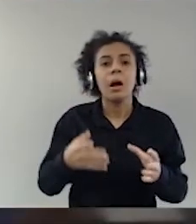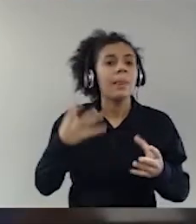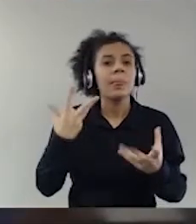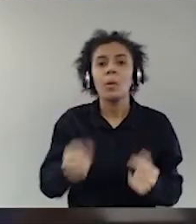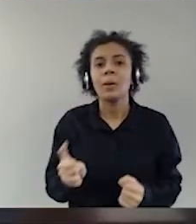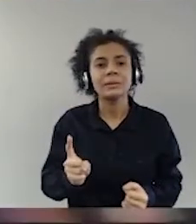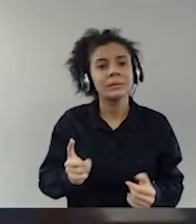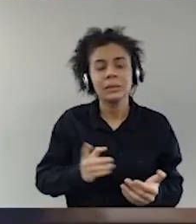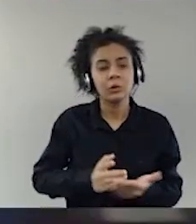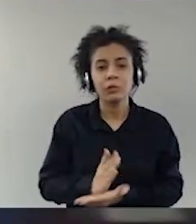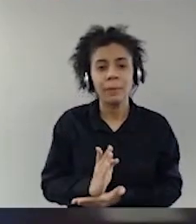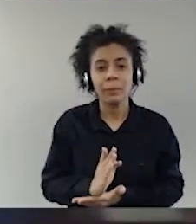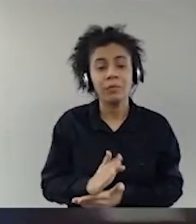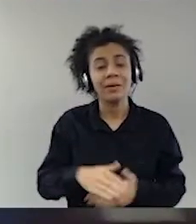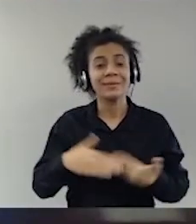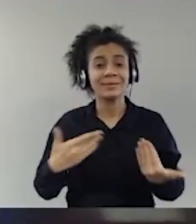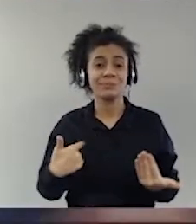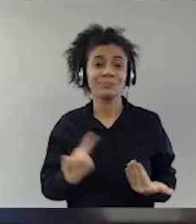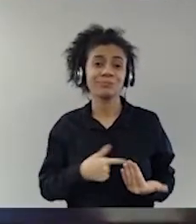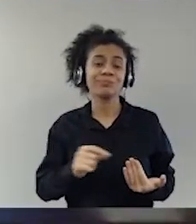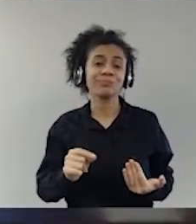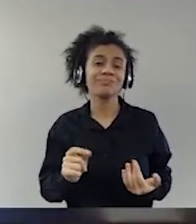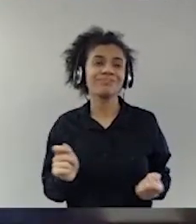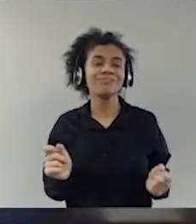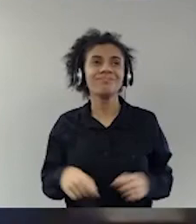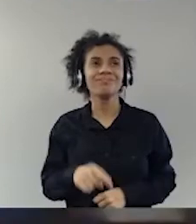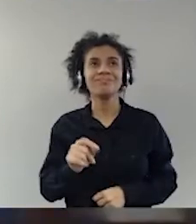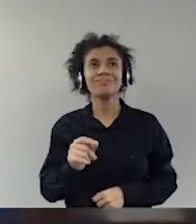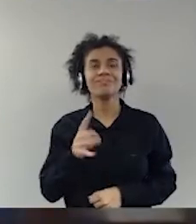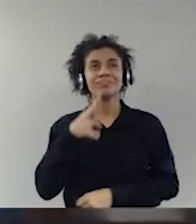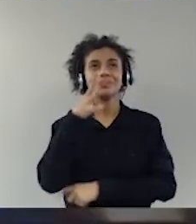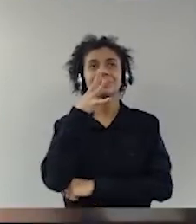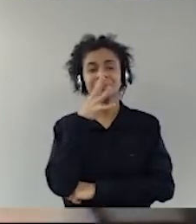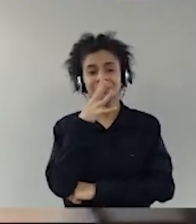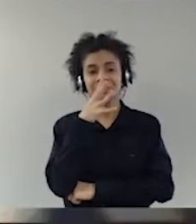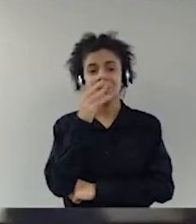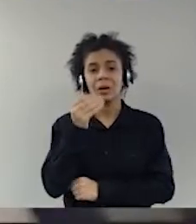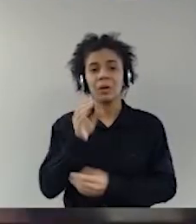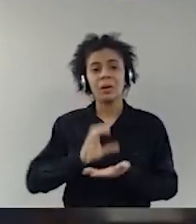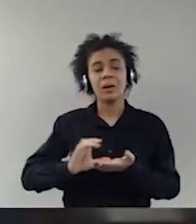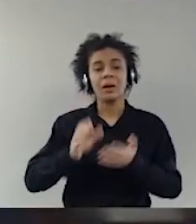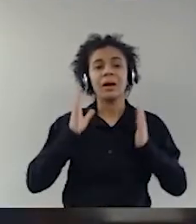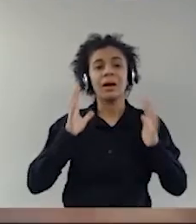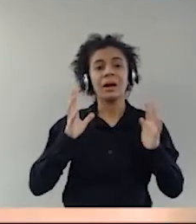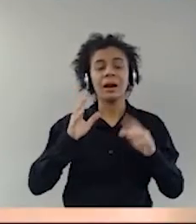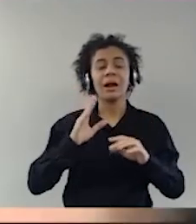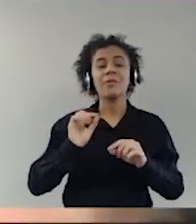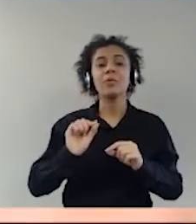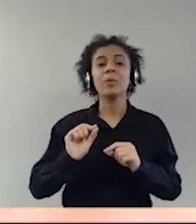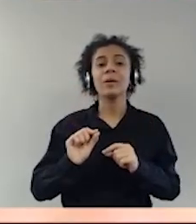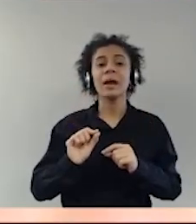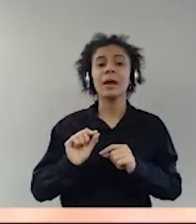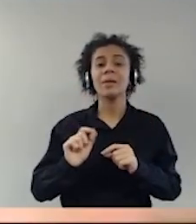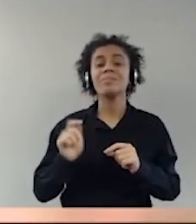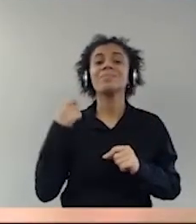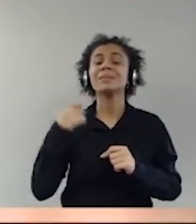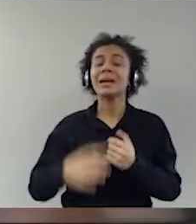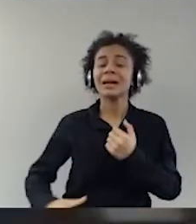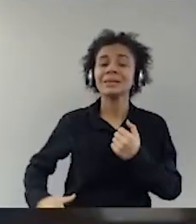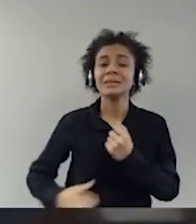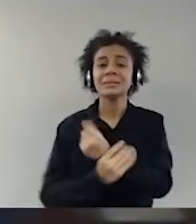negada. E agora nós vamos para a possibilidade de apreciar o recurso de agravo de instrumento que garanta